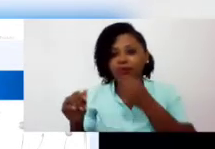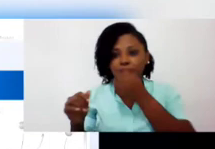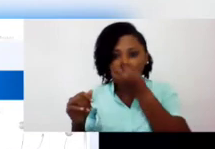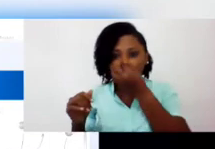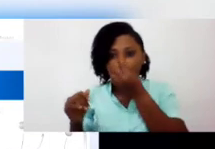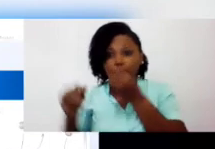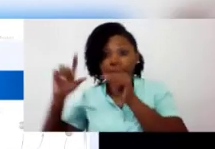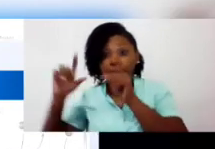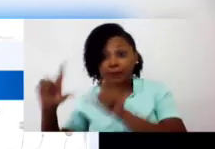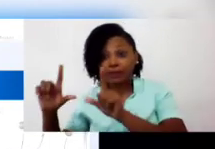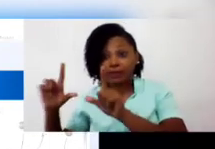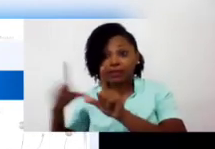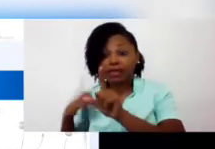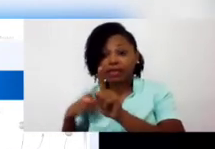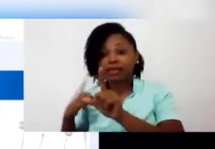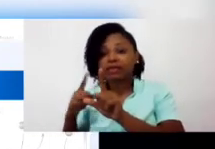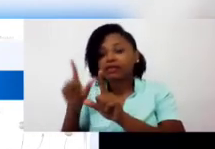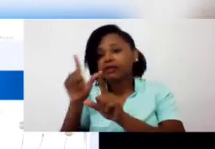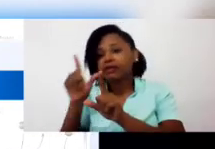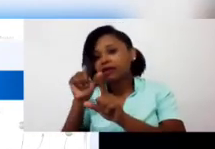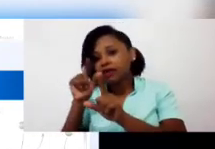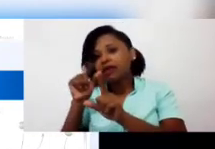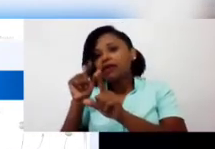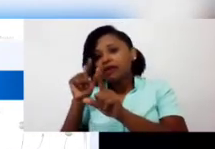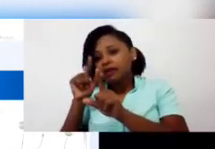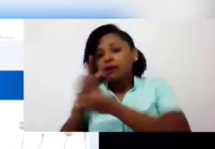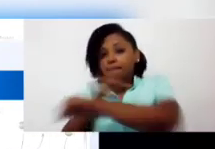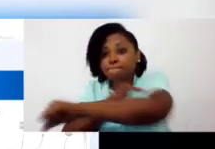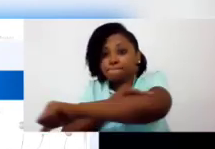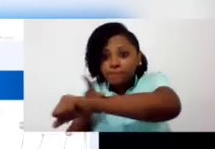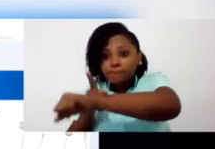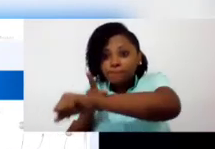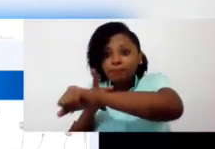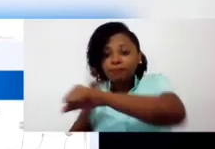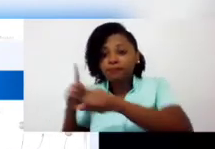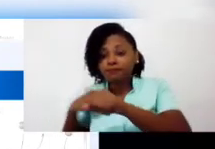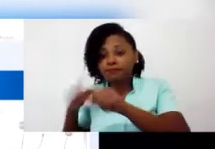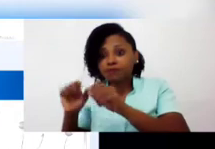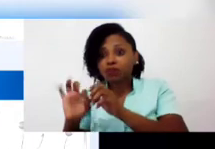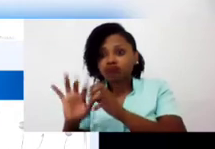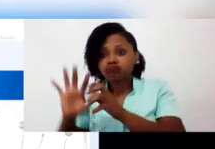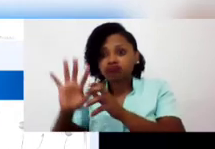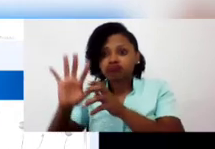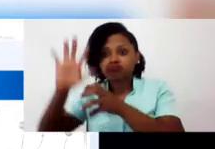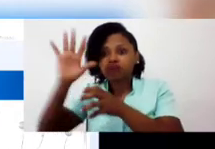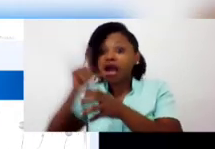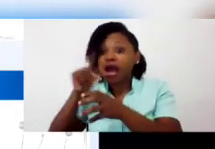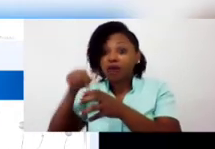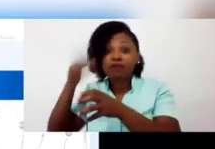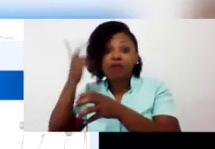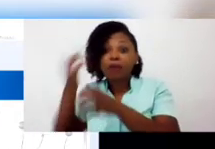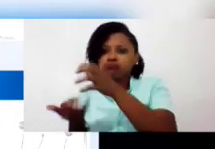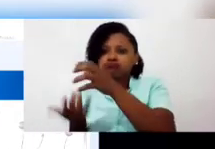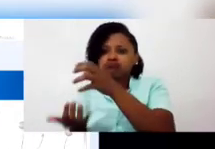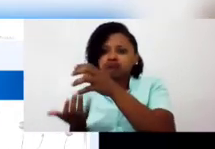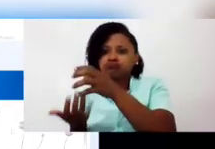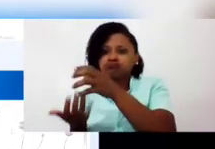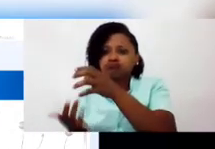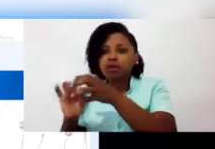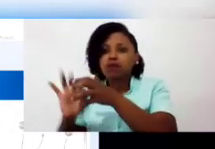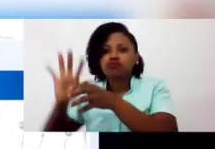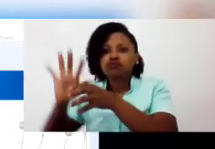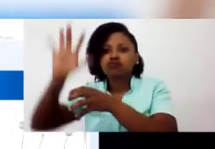Aqui, ó, o exemplo. Eu tenho aqui água pura. Vocês podem perceber que eu tenho muitas moléculas passando para o estado de vapor.